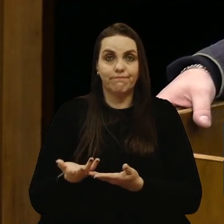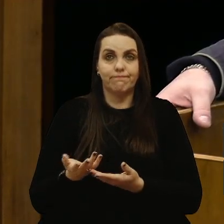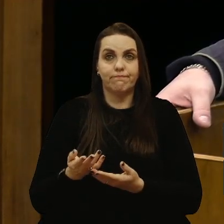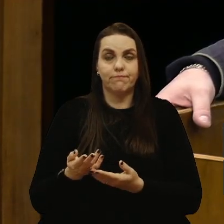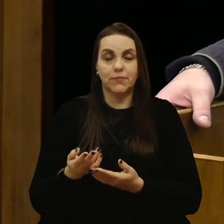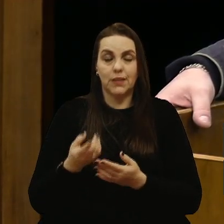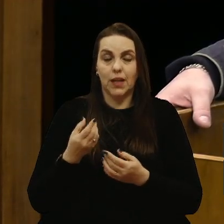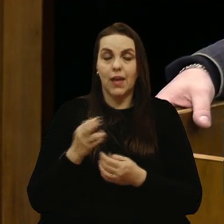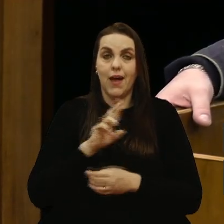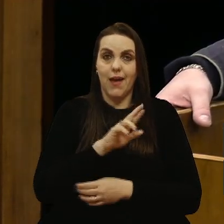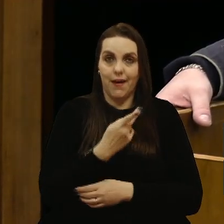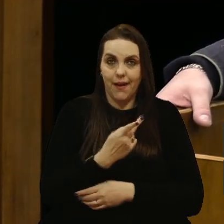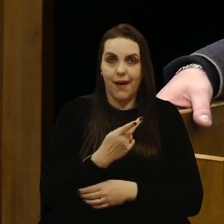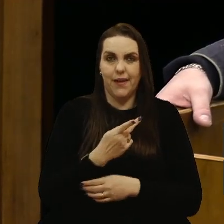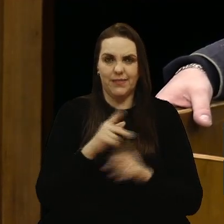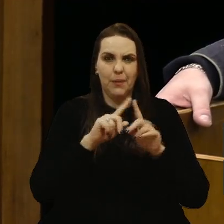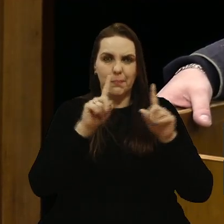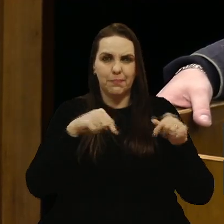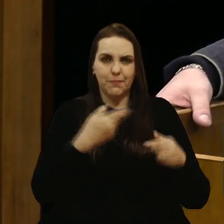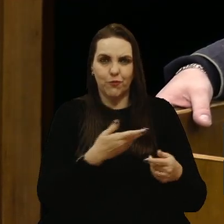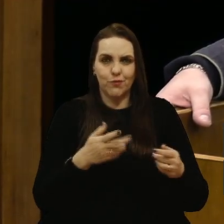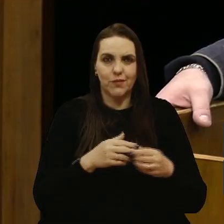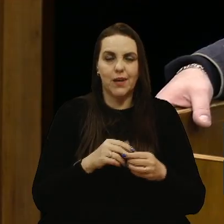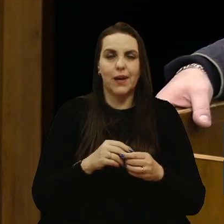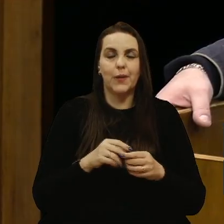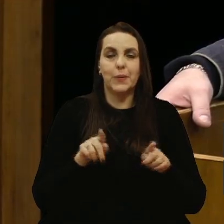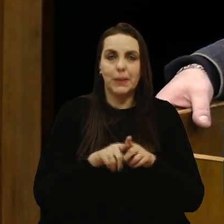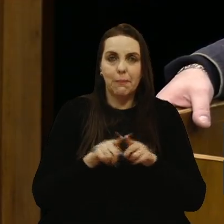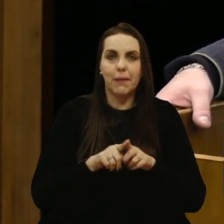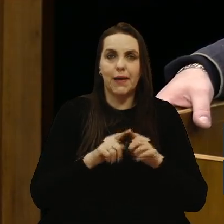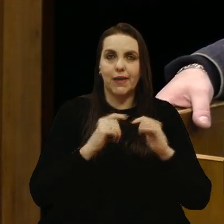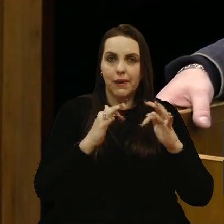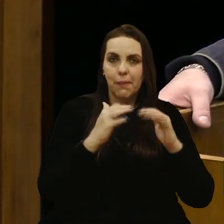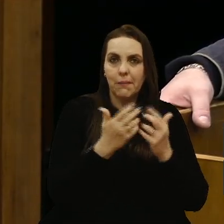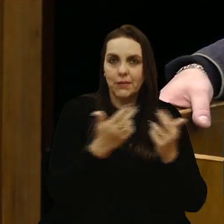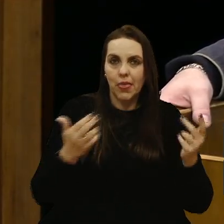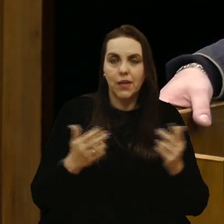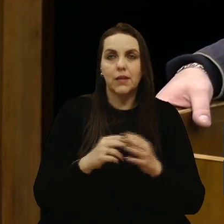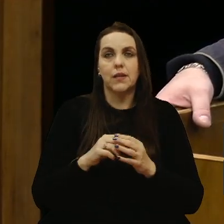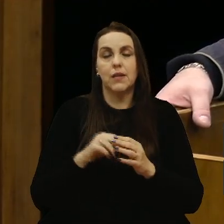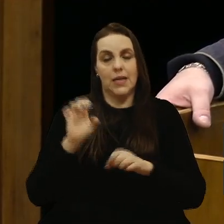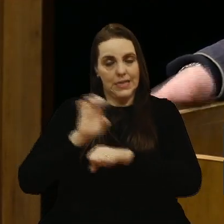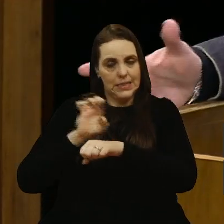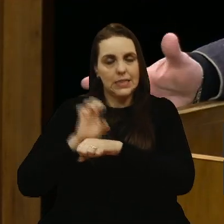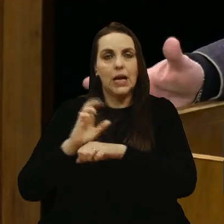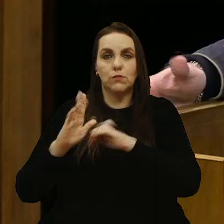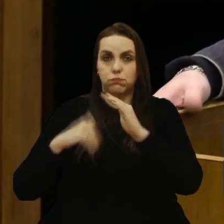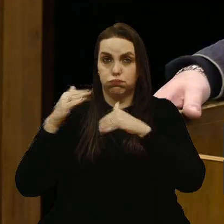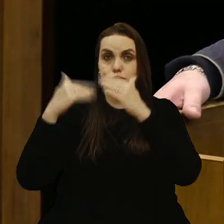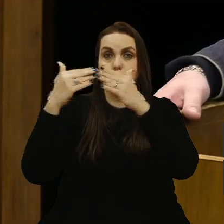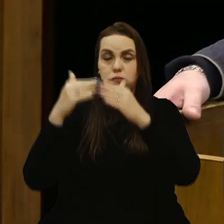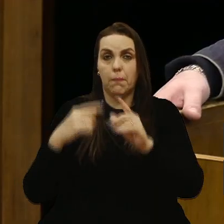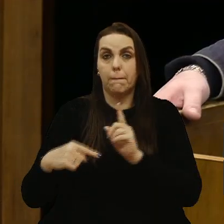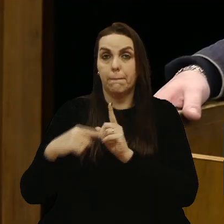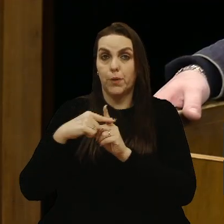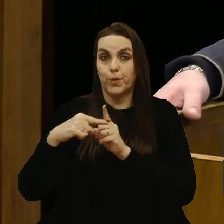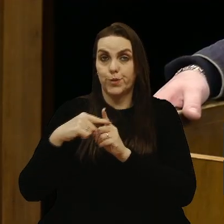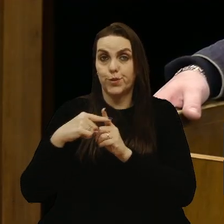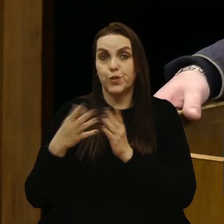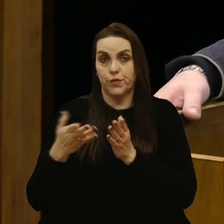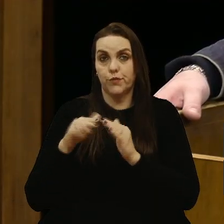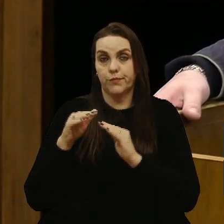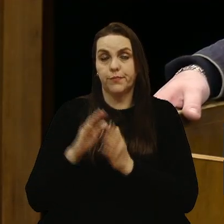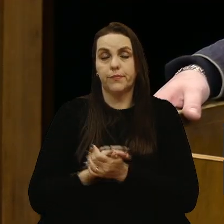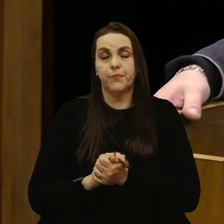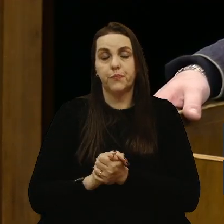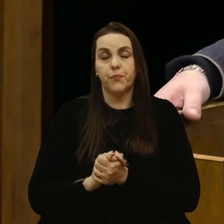de recursos humanos e equipamentos, o estado do Rio Grande do Sul está evoluindo positivamente nesse sentido.